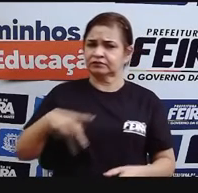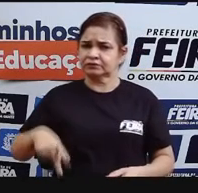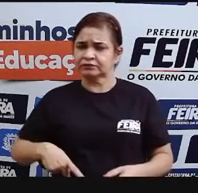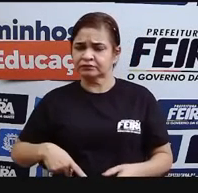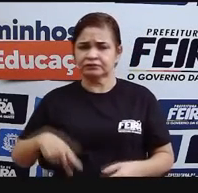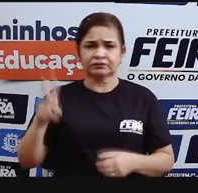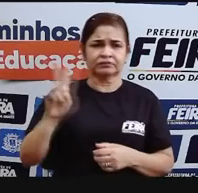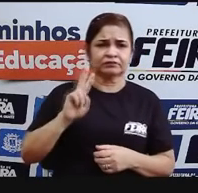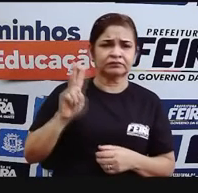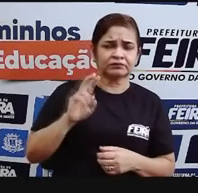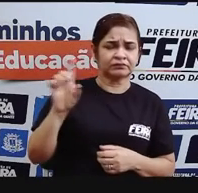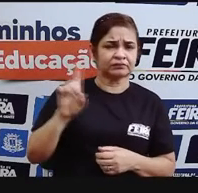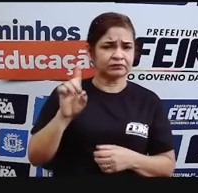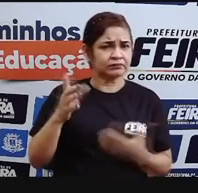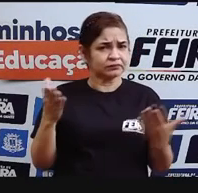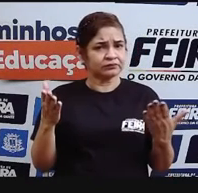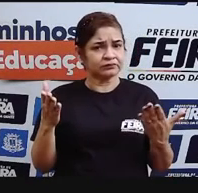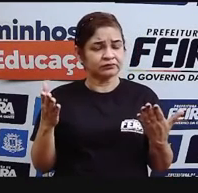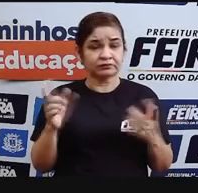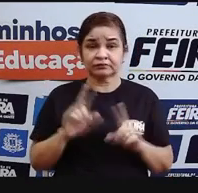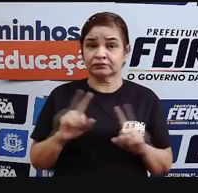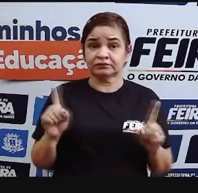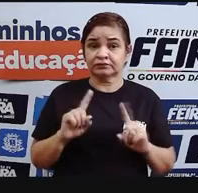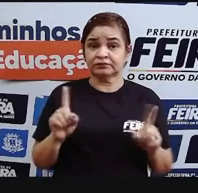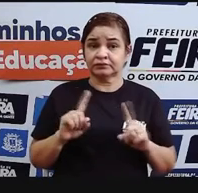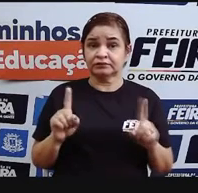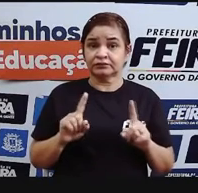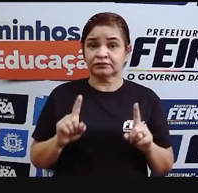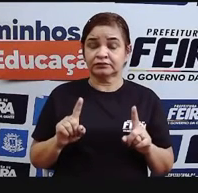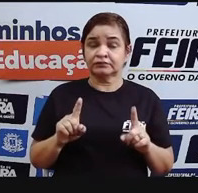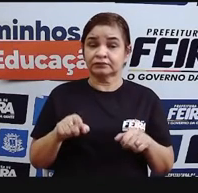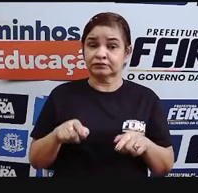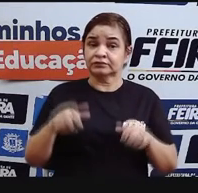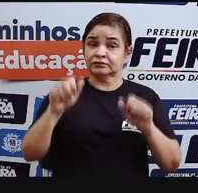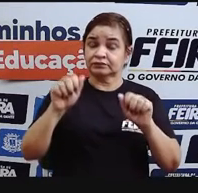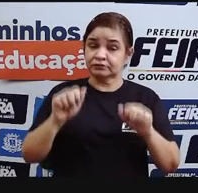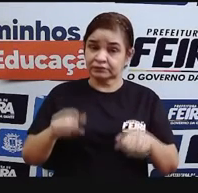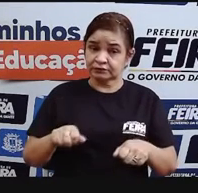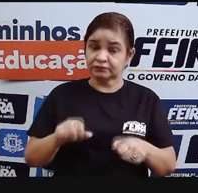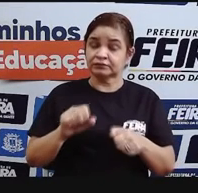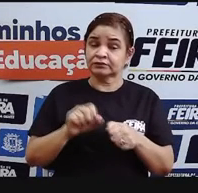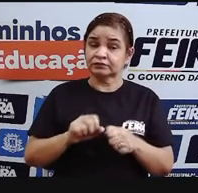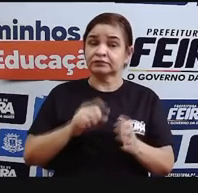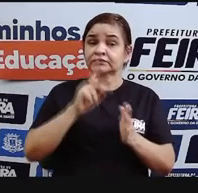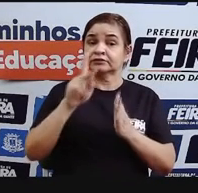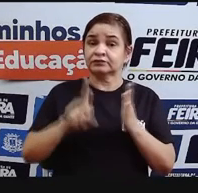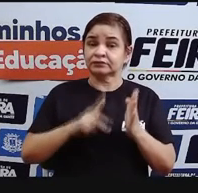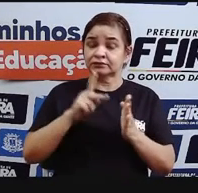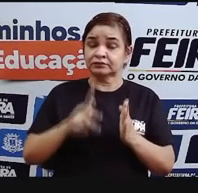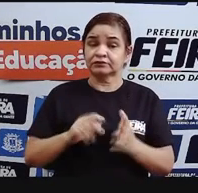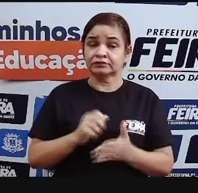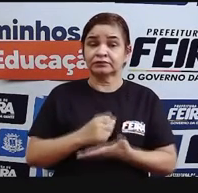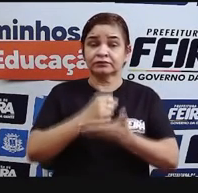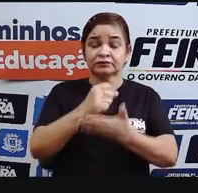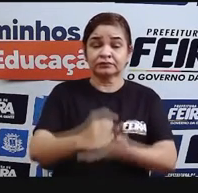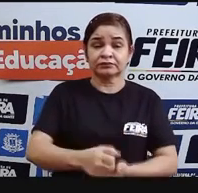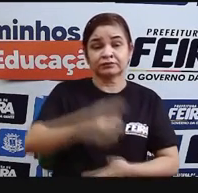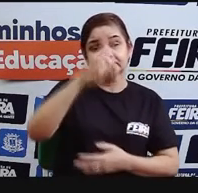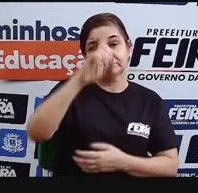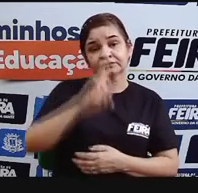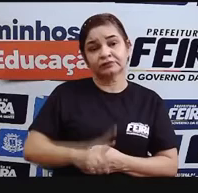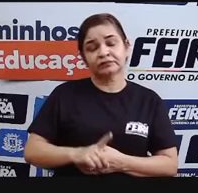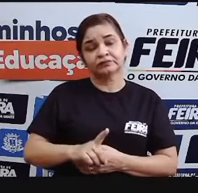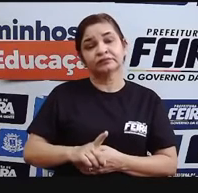vira vereador, deputado, essas coisas? Não. Você pode ter uma atuação política defendendo os direitos